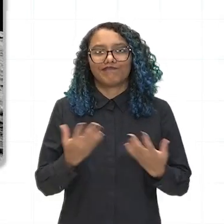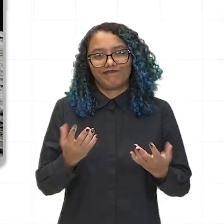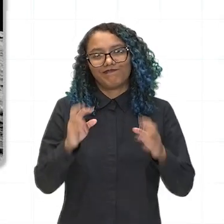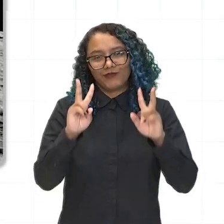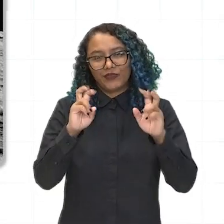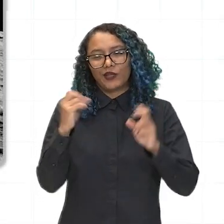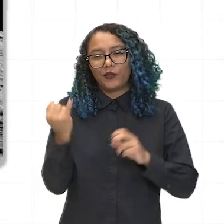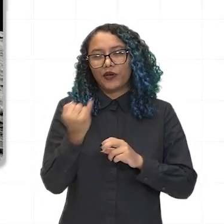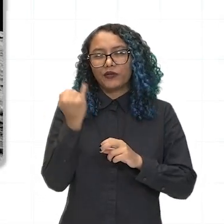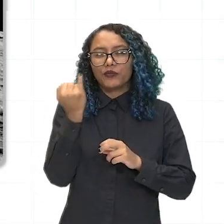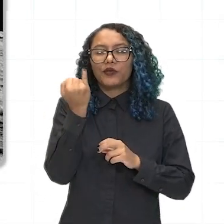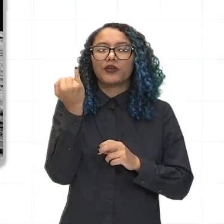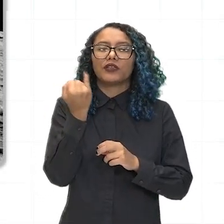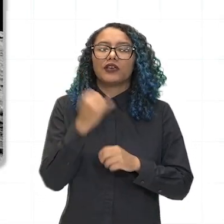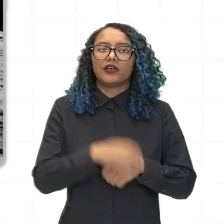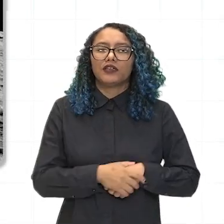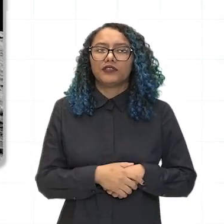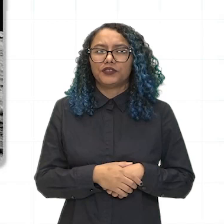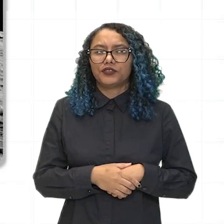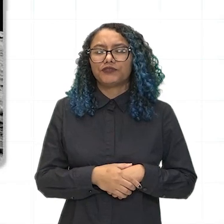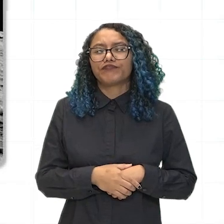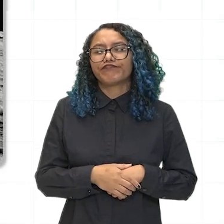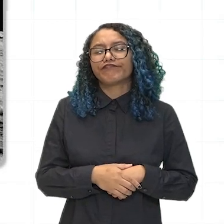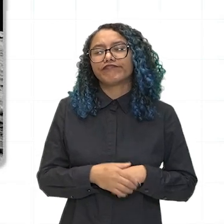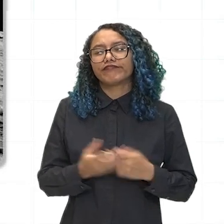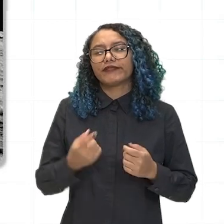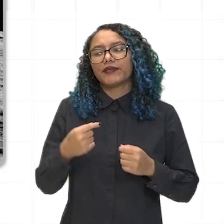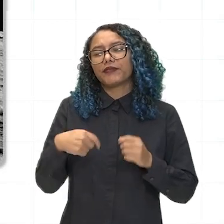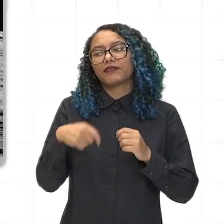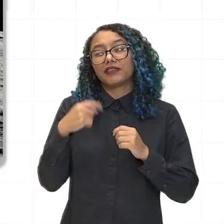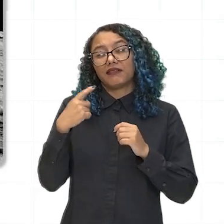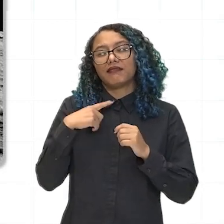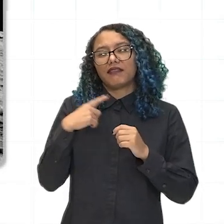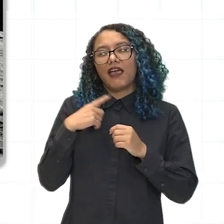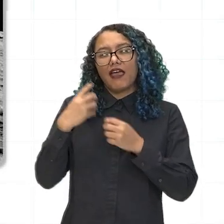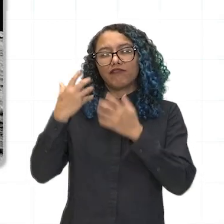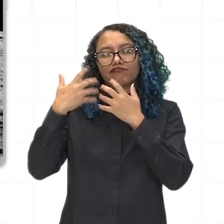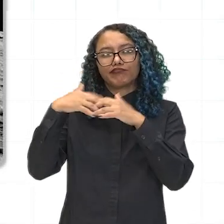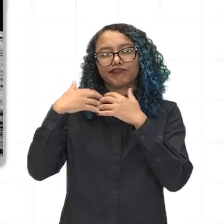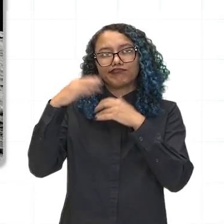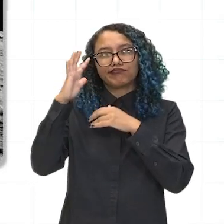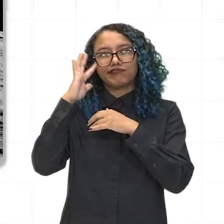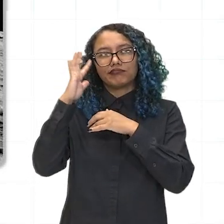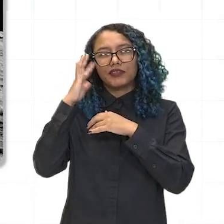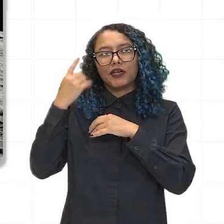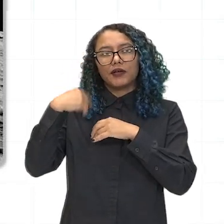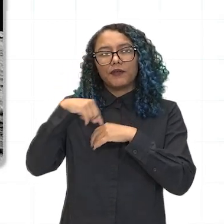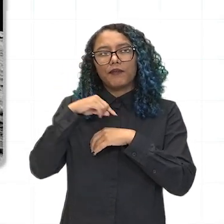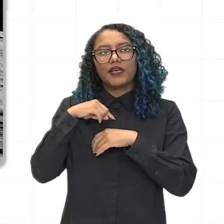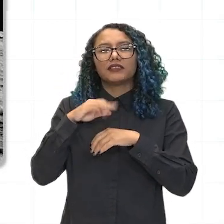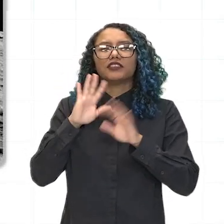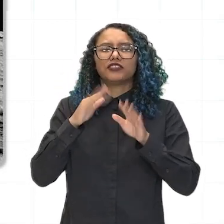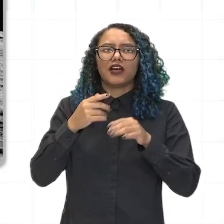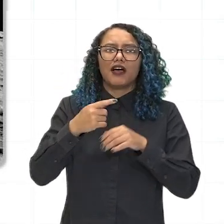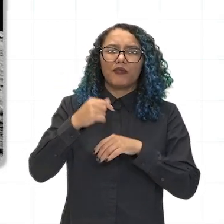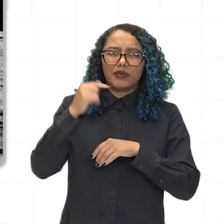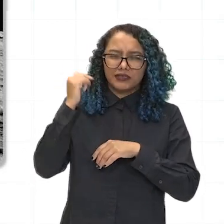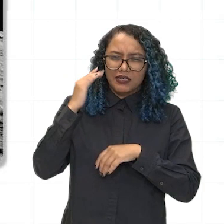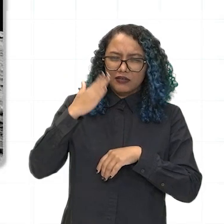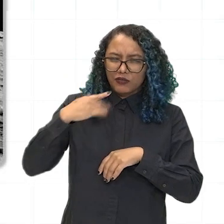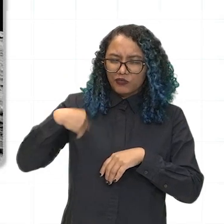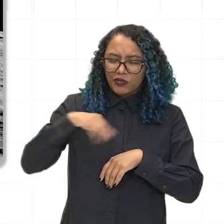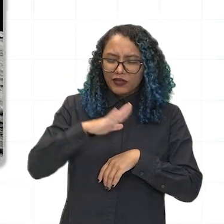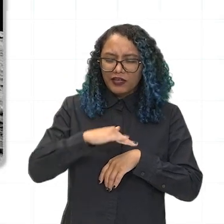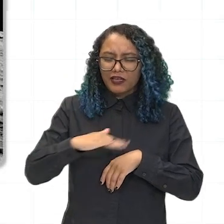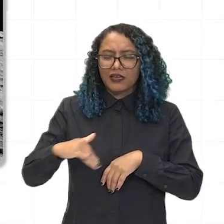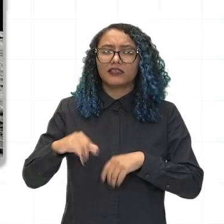assunto importante, assim, que está na nossa imaginação, né? Desde criança, nós ouvimos aquelas histórias lá